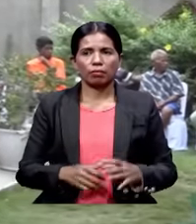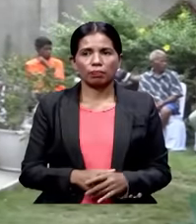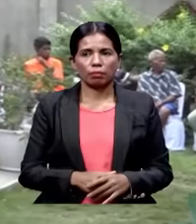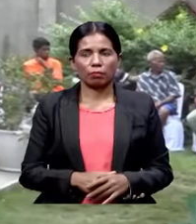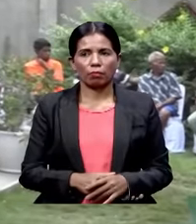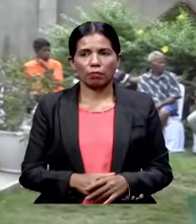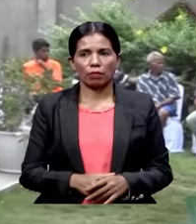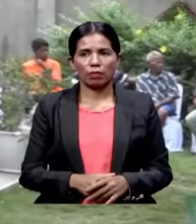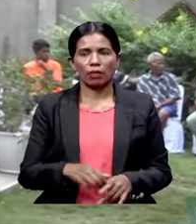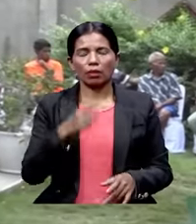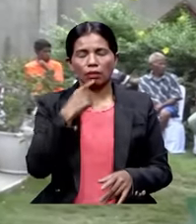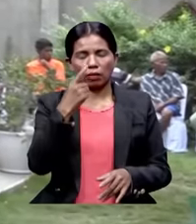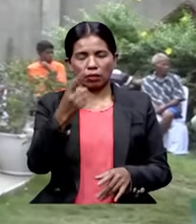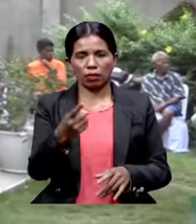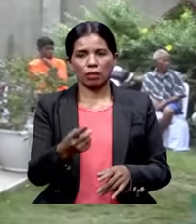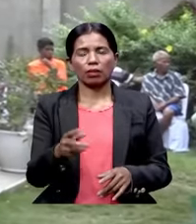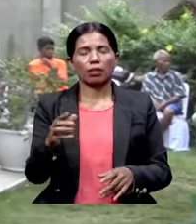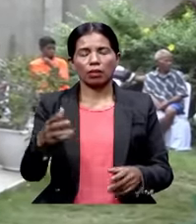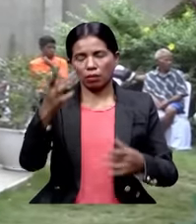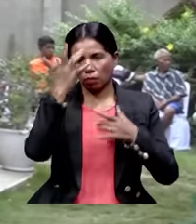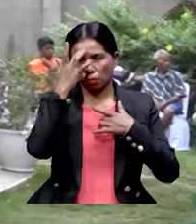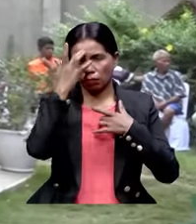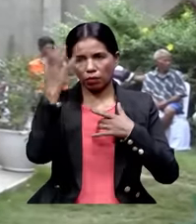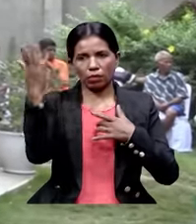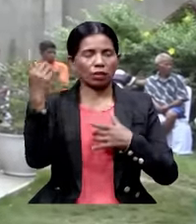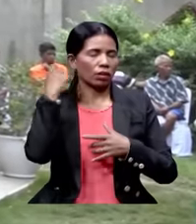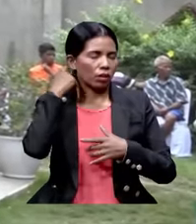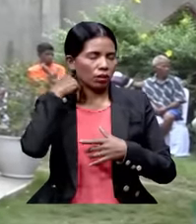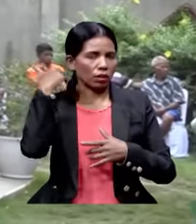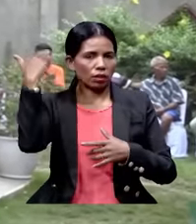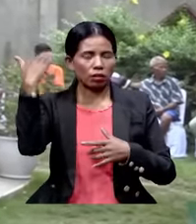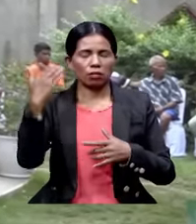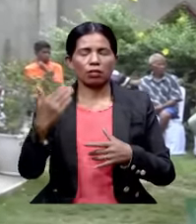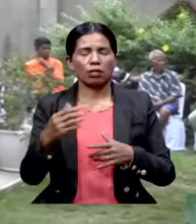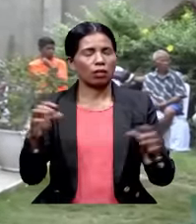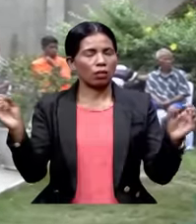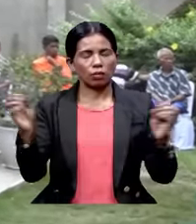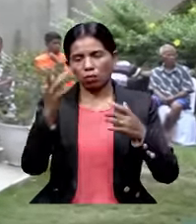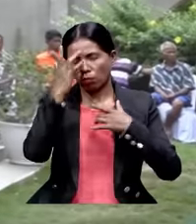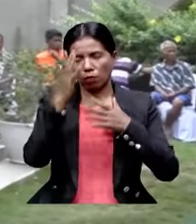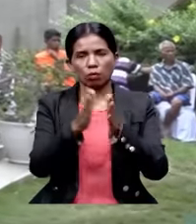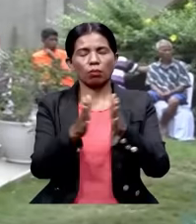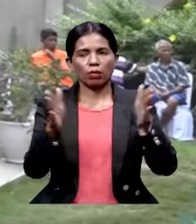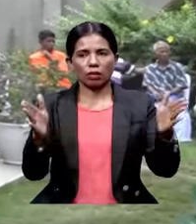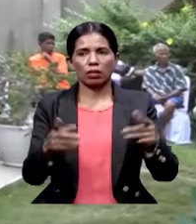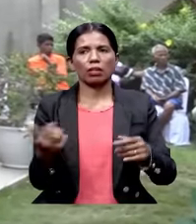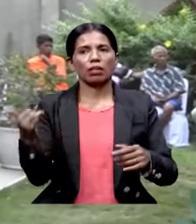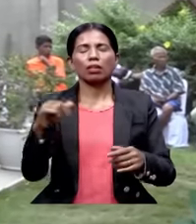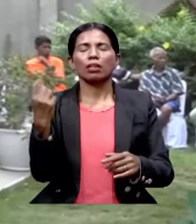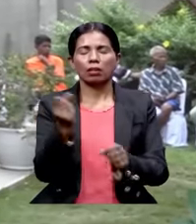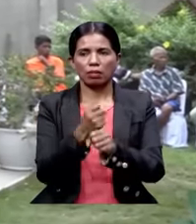So hate tere durante ne ni moras ya tensaun mais laos sofre bot, tensaun ne, mebe ni sempre